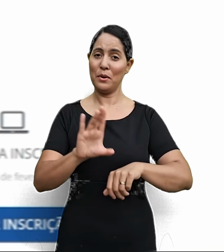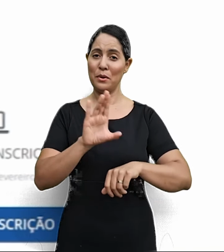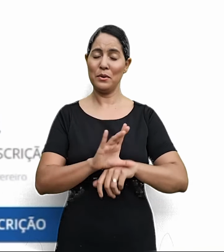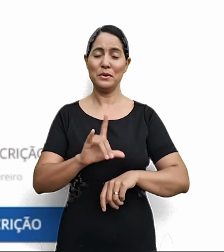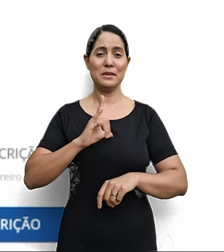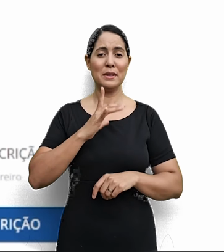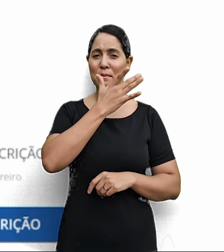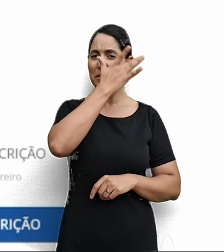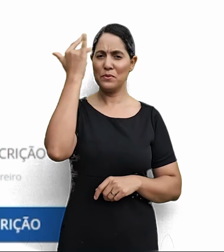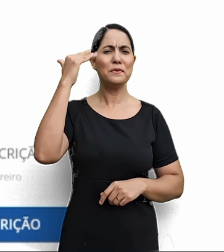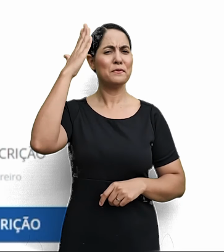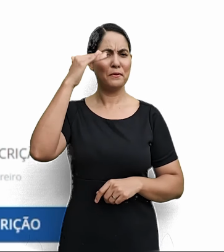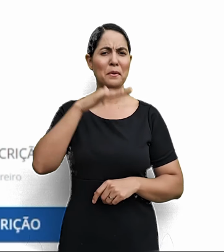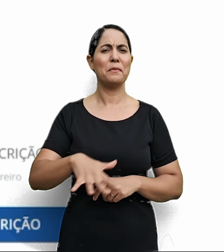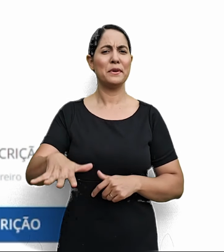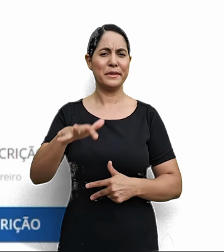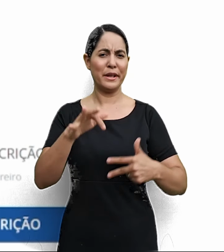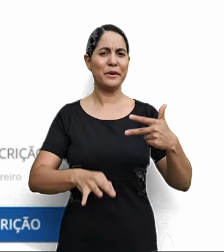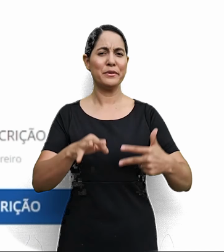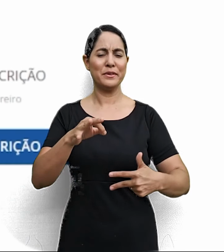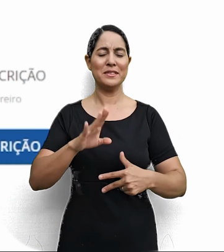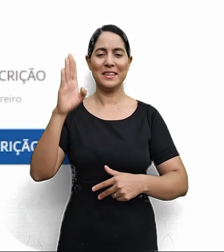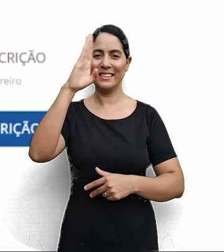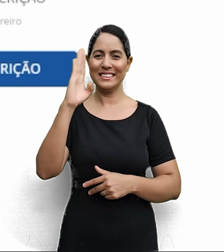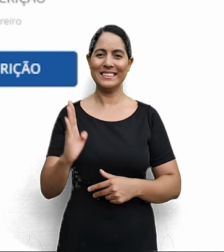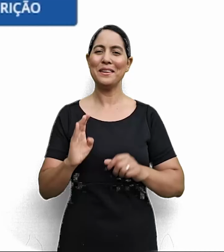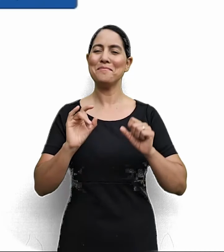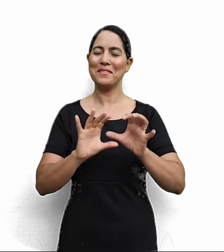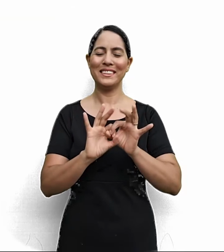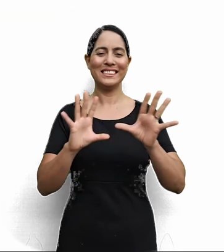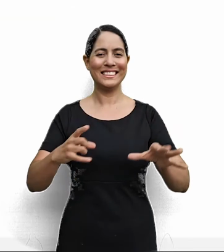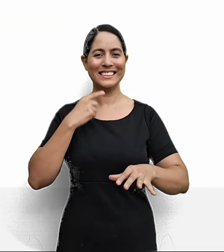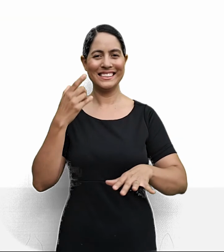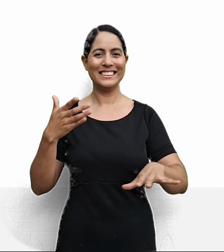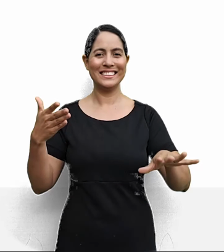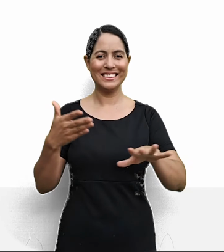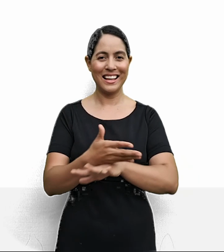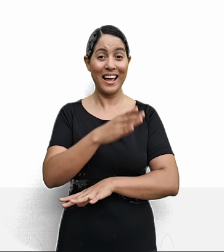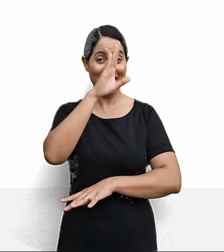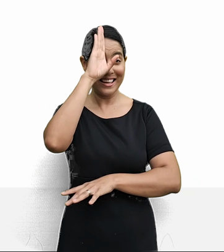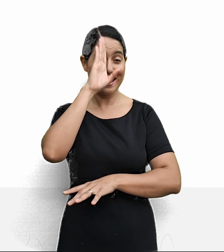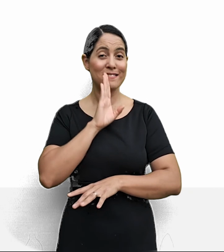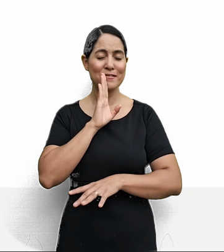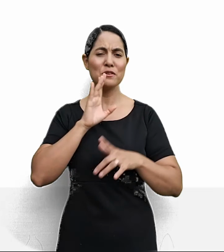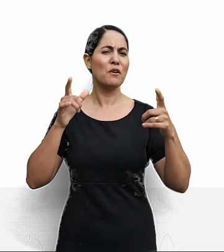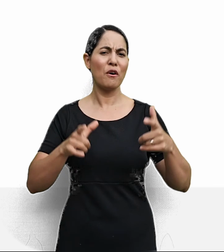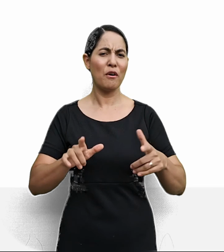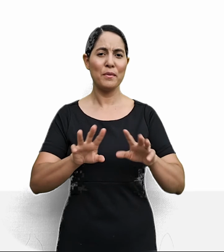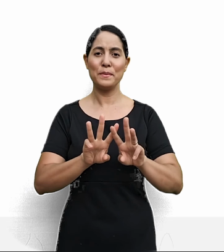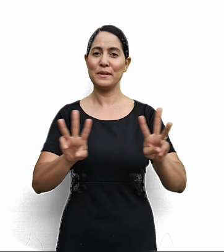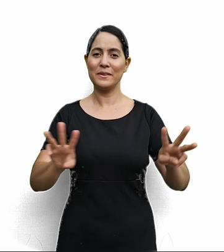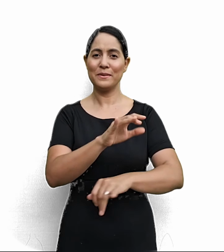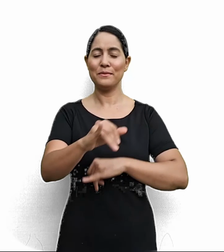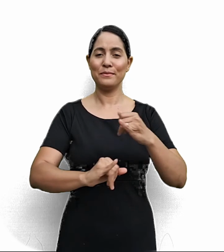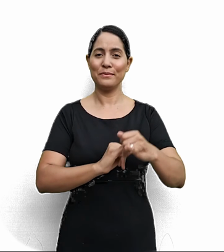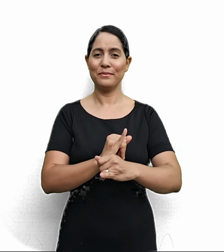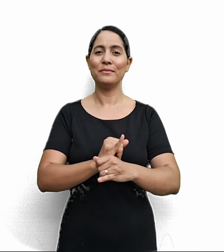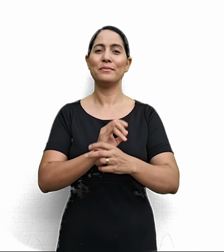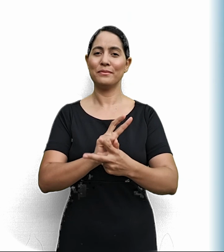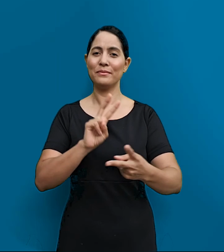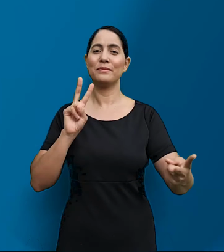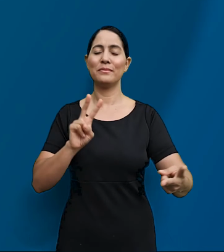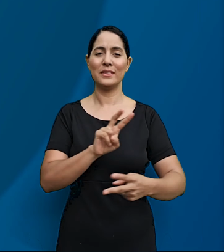por grandes nomes do judiciário brasileiro e já está disponível para toda a advocacia de maneira gratuita na plataforma virtual da ESA